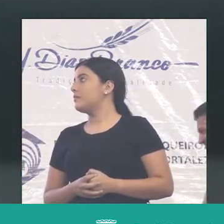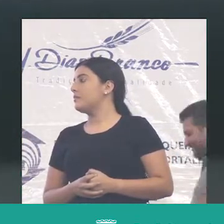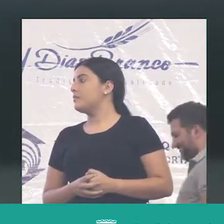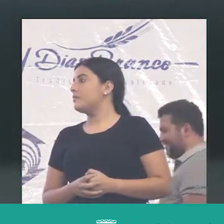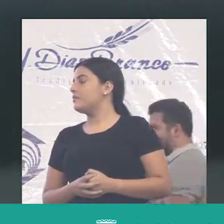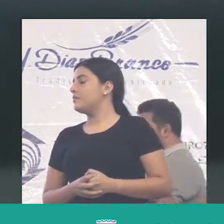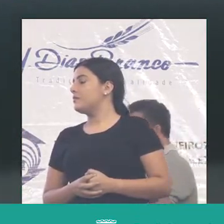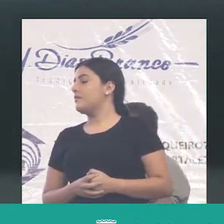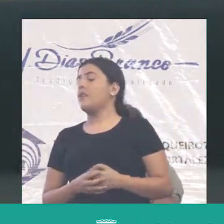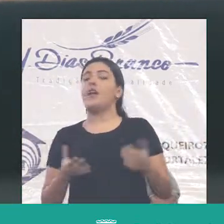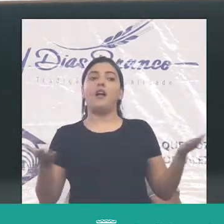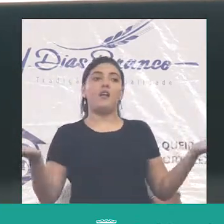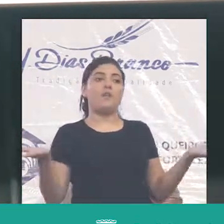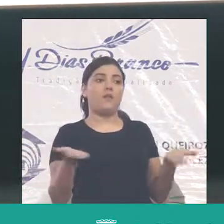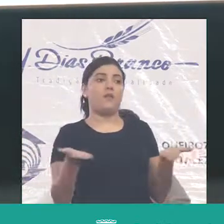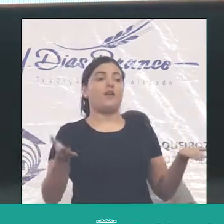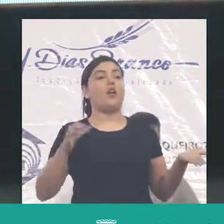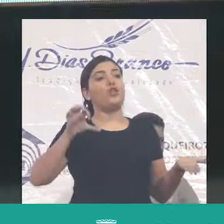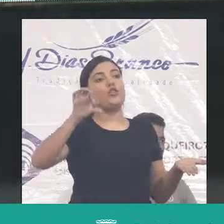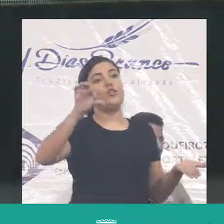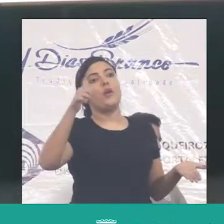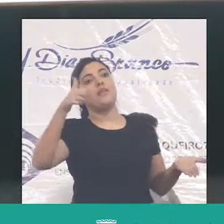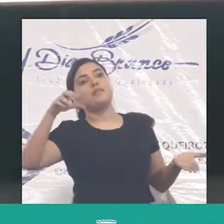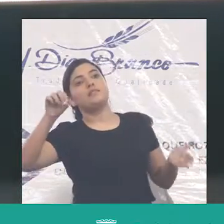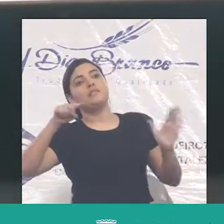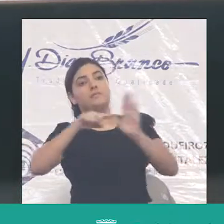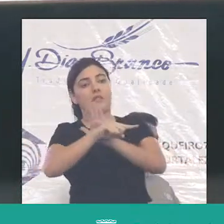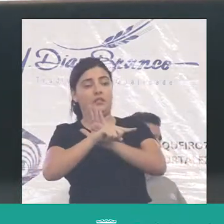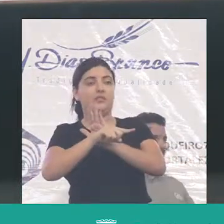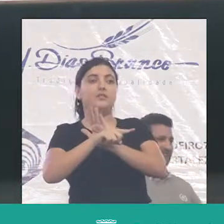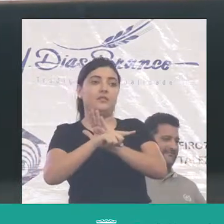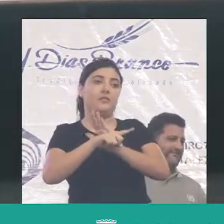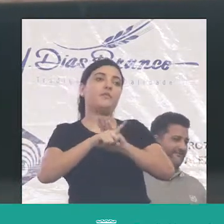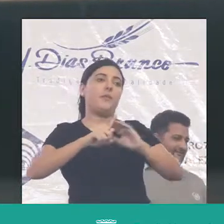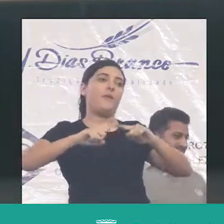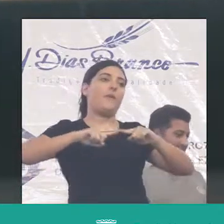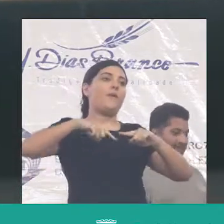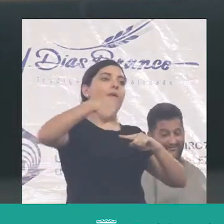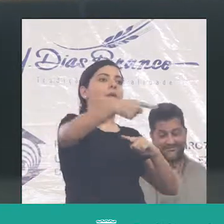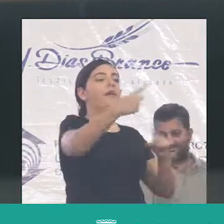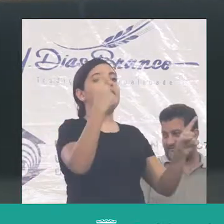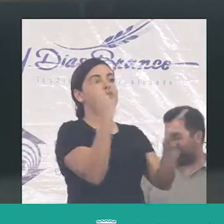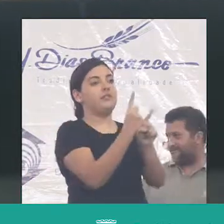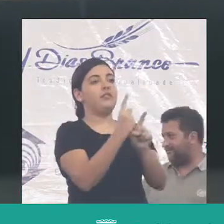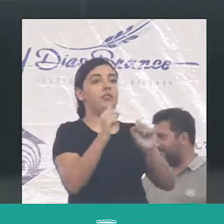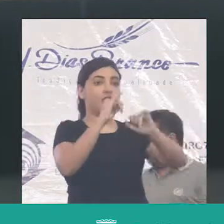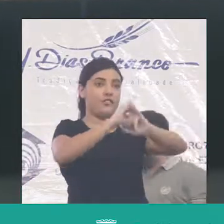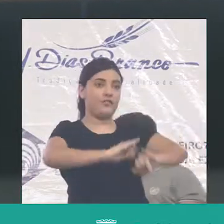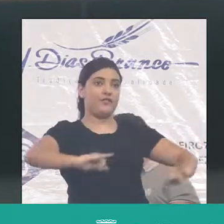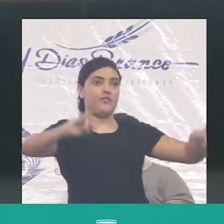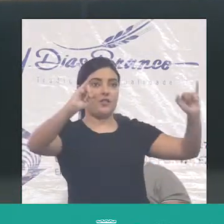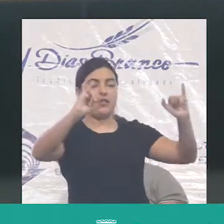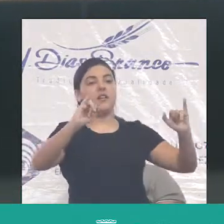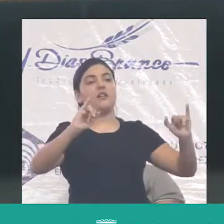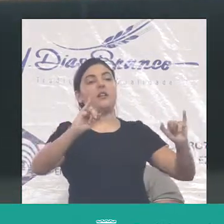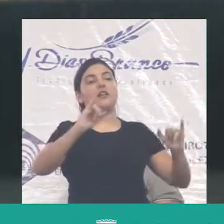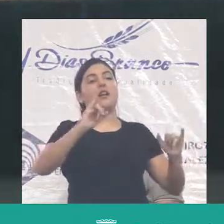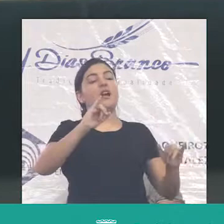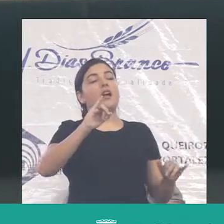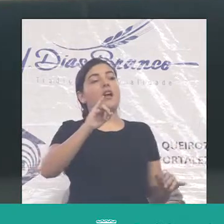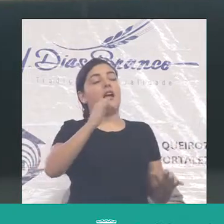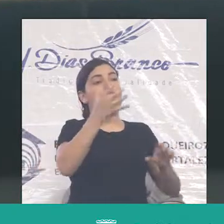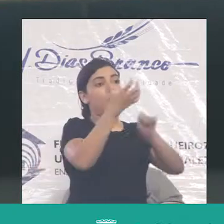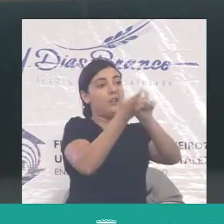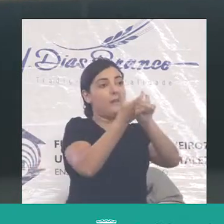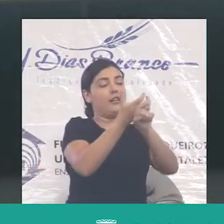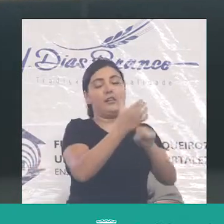Aí, então pronto. Pessoal, ó, a 9ª e a 10ª questão, eu vou deixar para o pessoal depois divulgar para vocês. A 9ª, o gabarito é C de